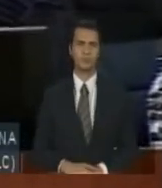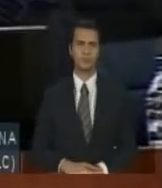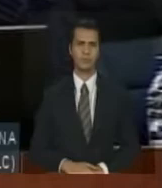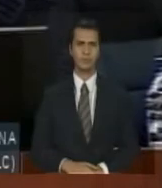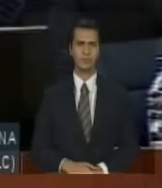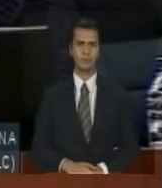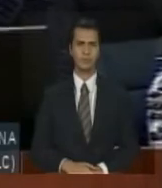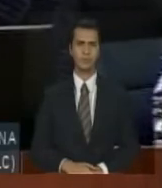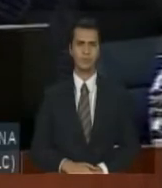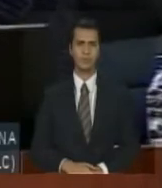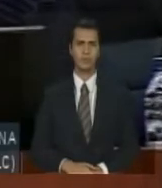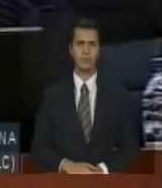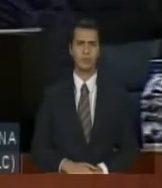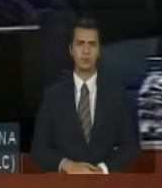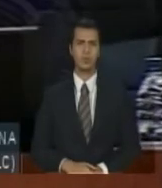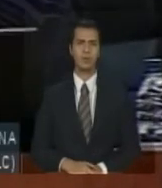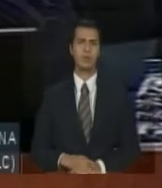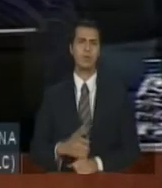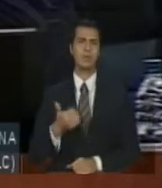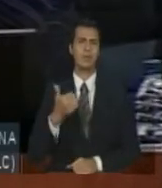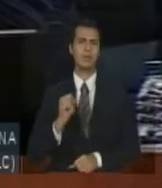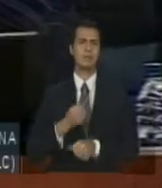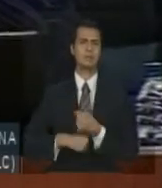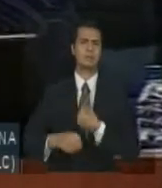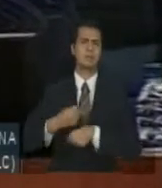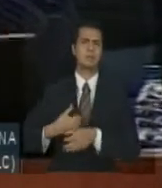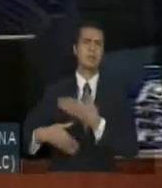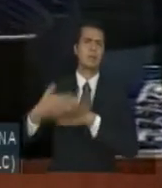últimas décadas foram importantes,